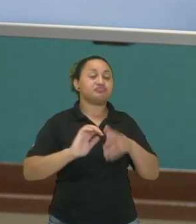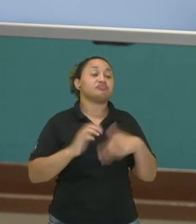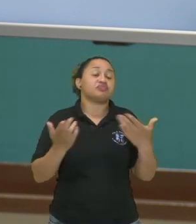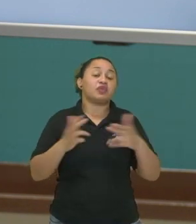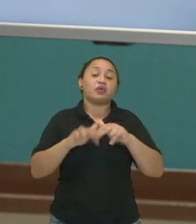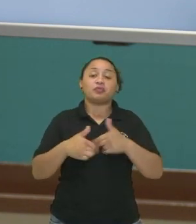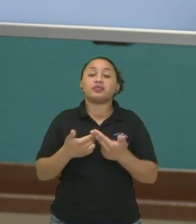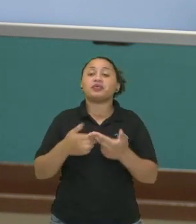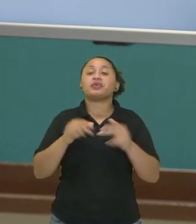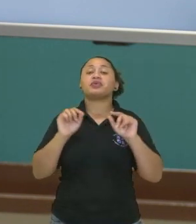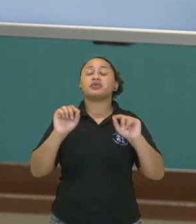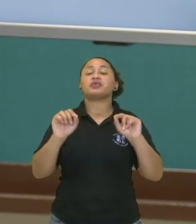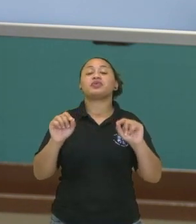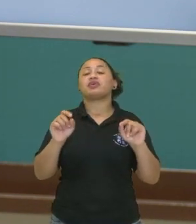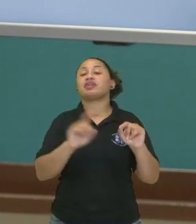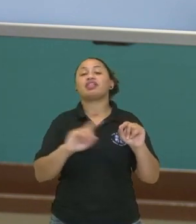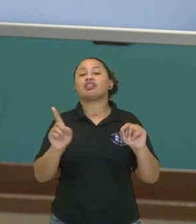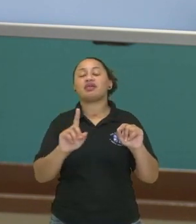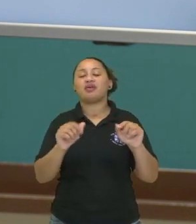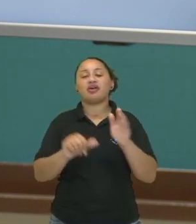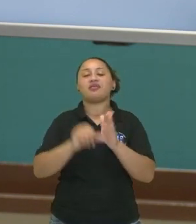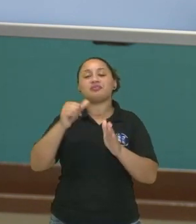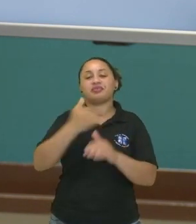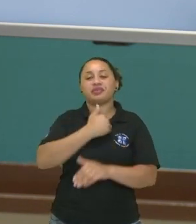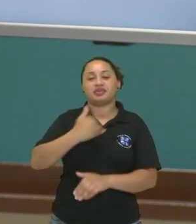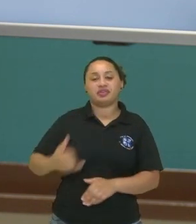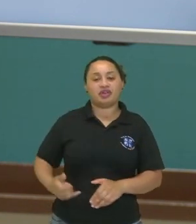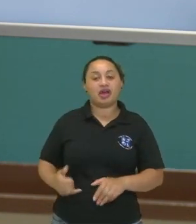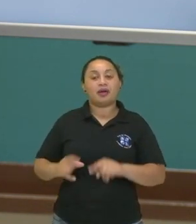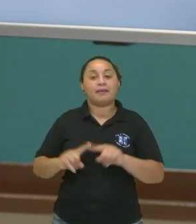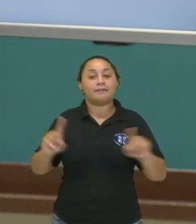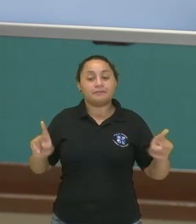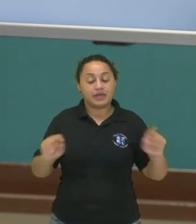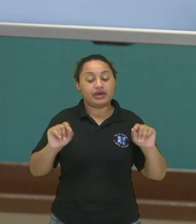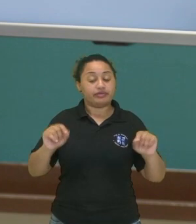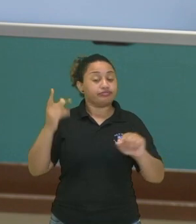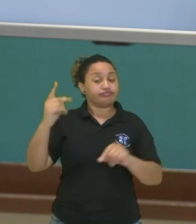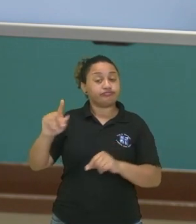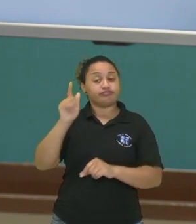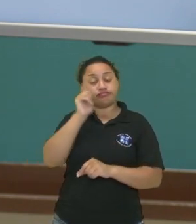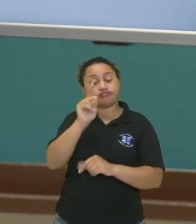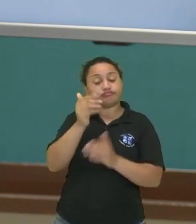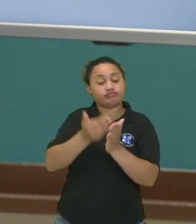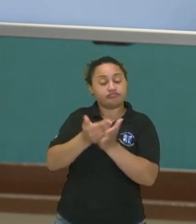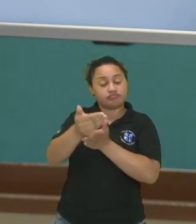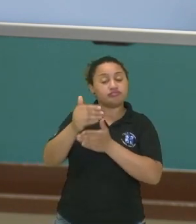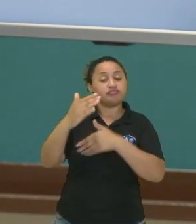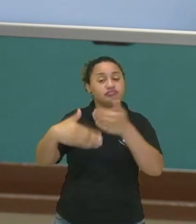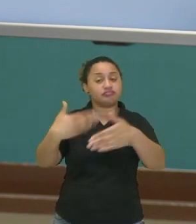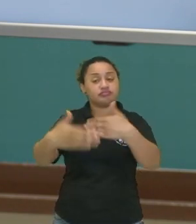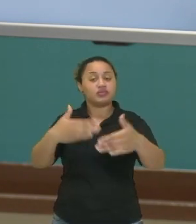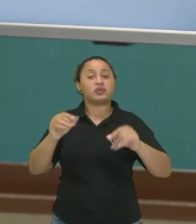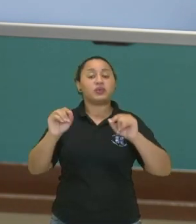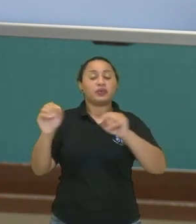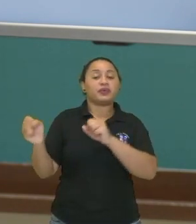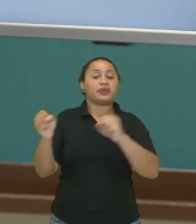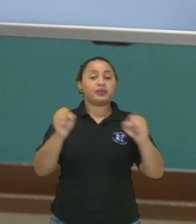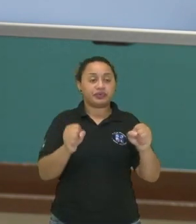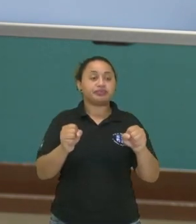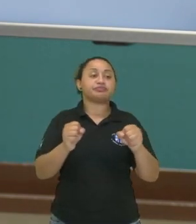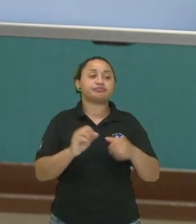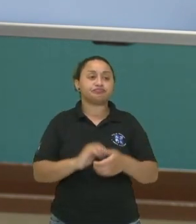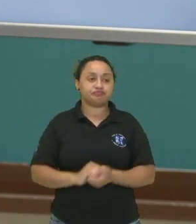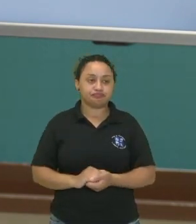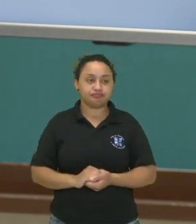acaba não sendo o primeiro imperador, mas Júlio César inicia esse processo de poderes dos